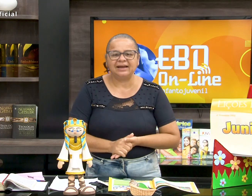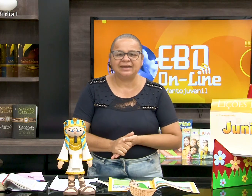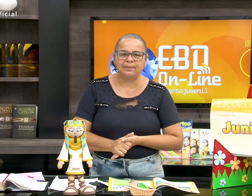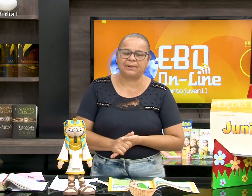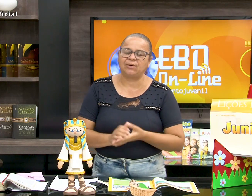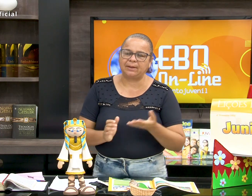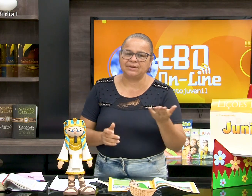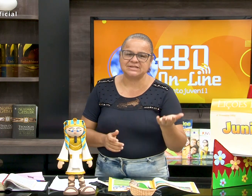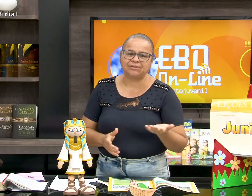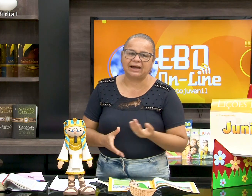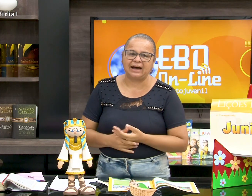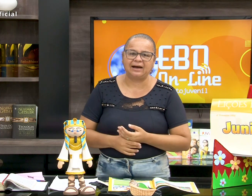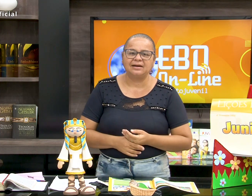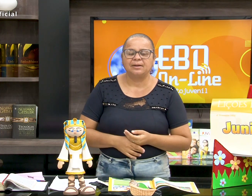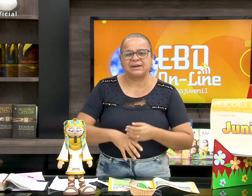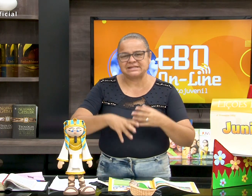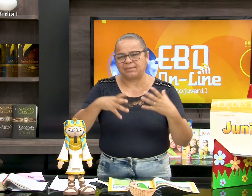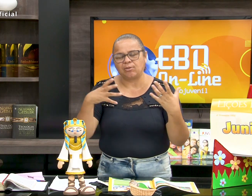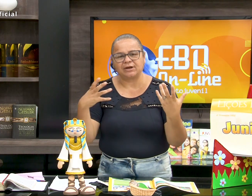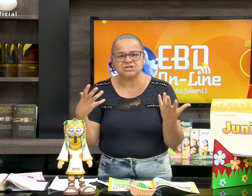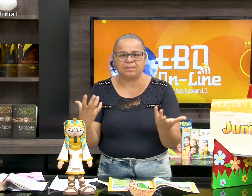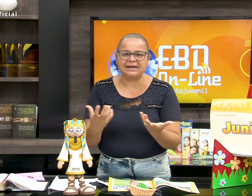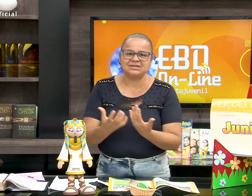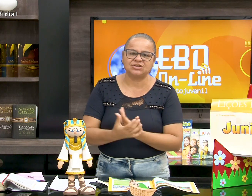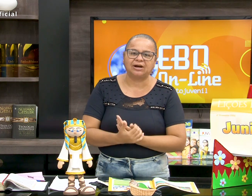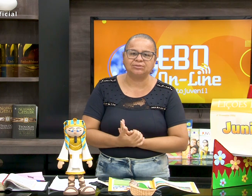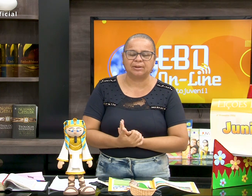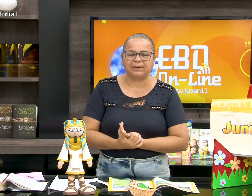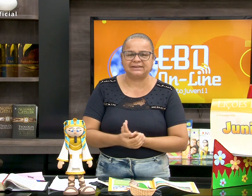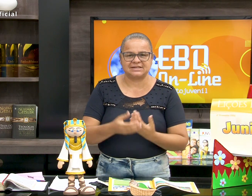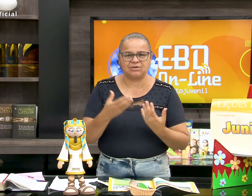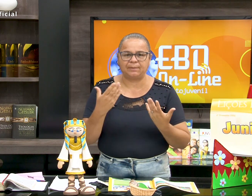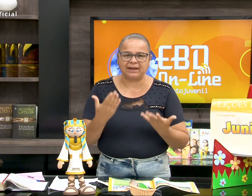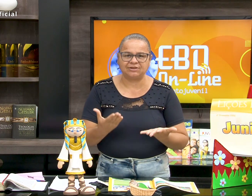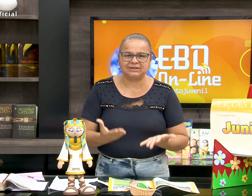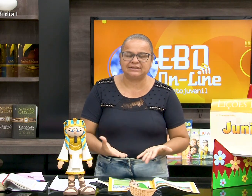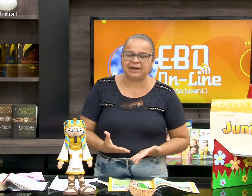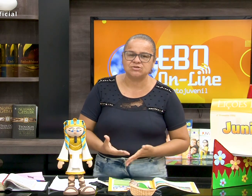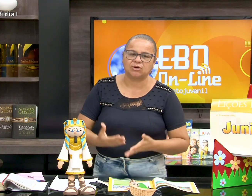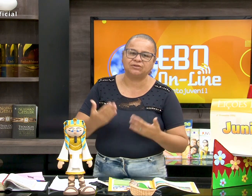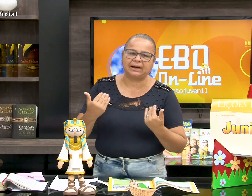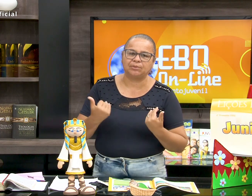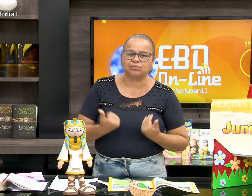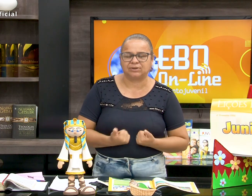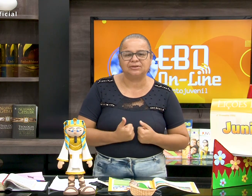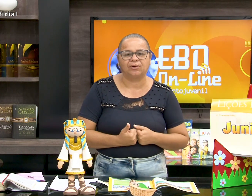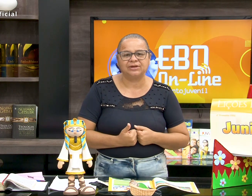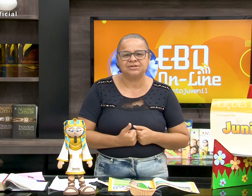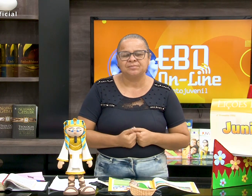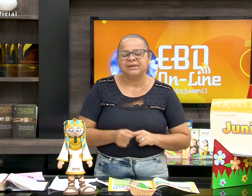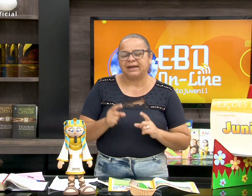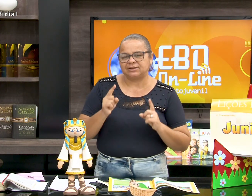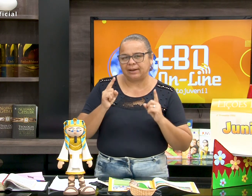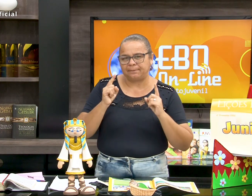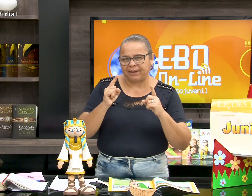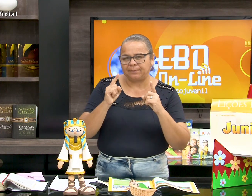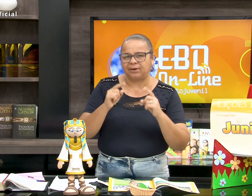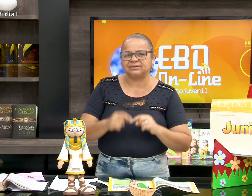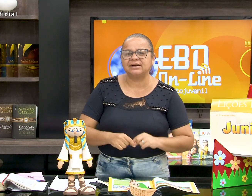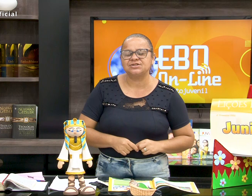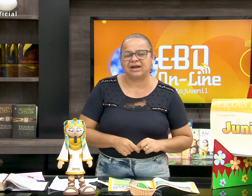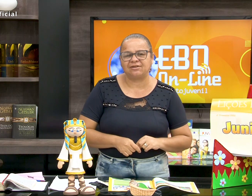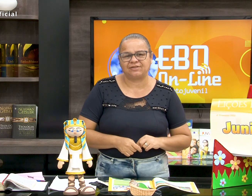gente está aqui para orar pelo seu lar, para saber como é que os pais estão também, trazer uma palavra de Deus, convidar para o culto à noite. Então é